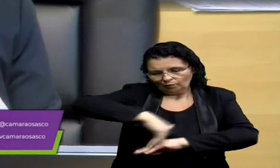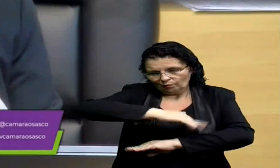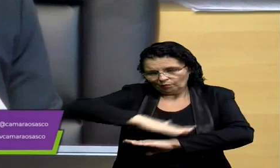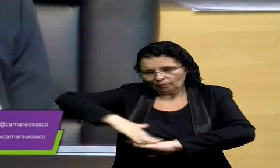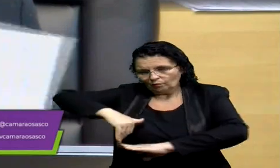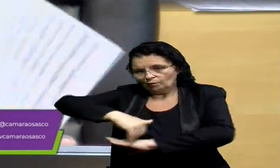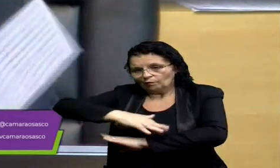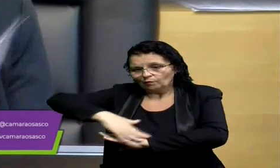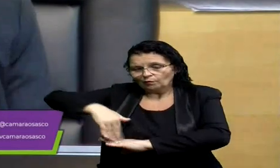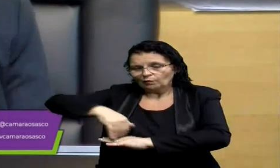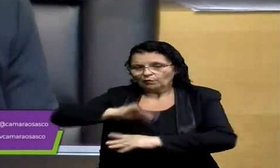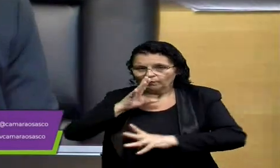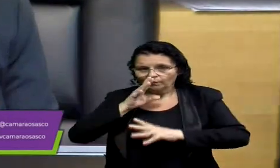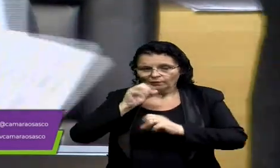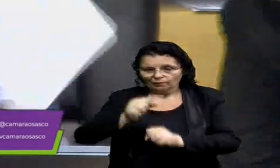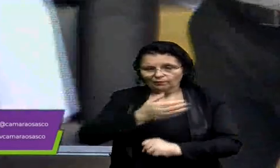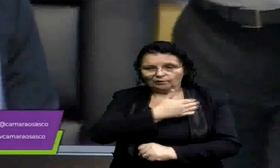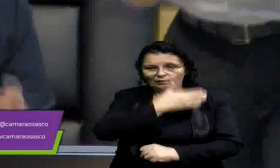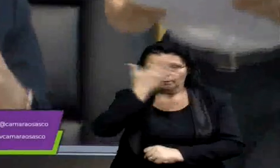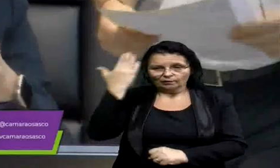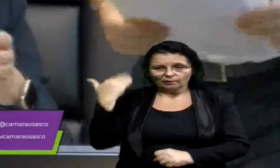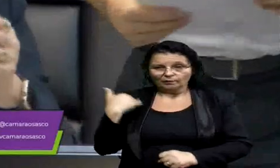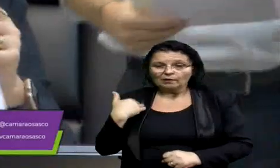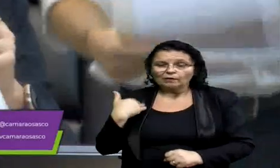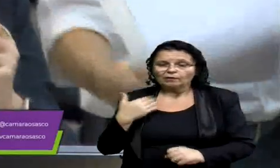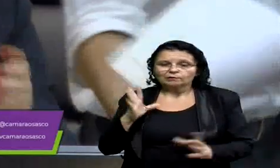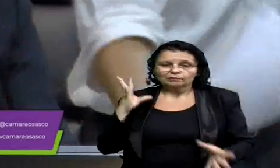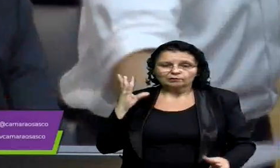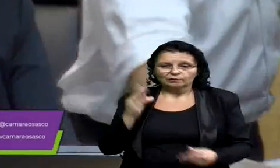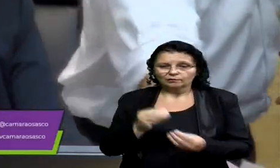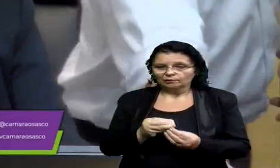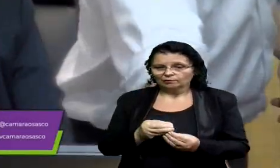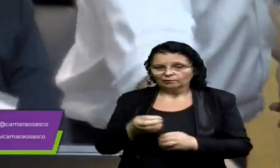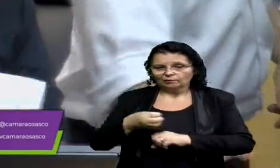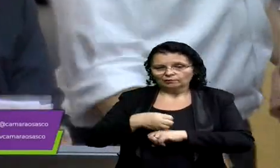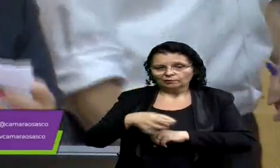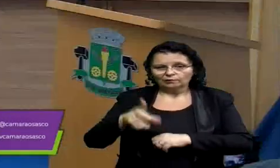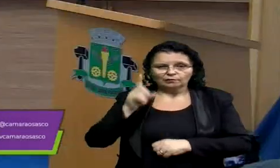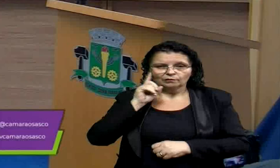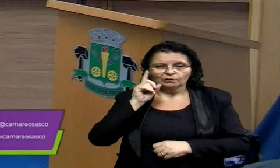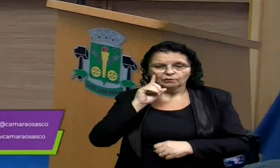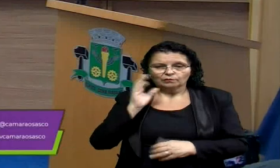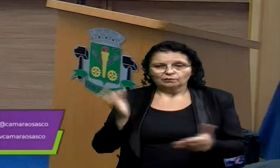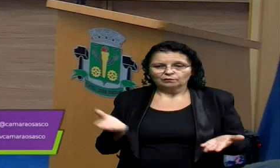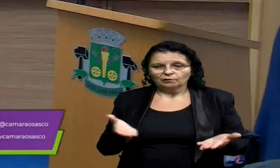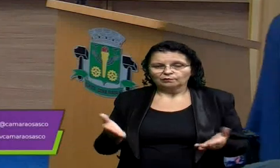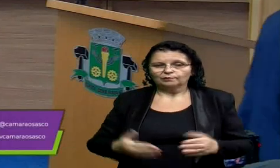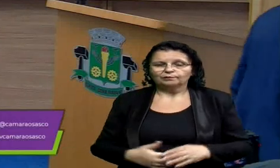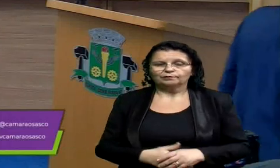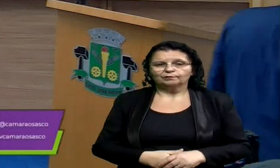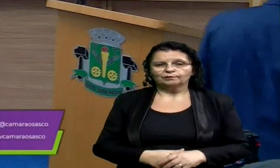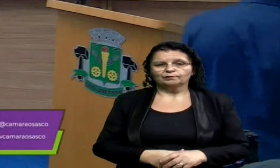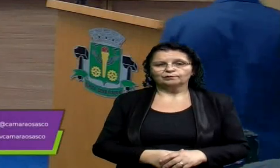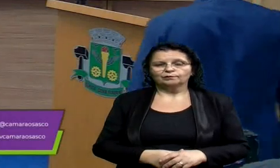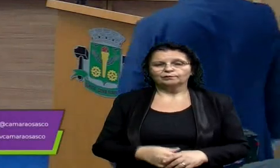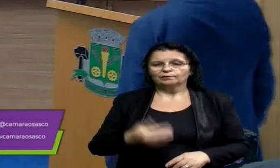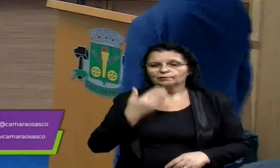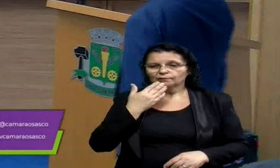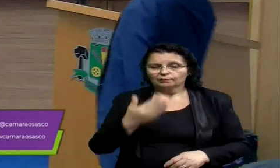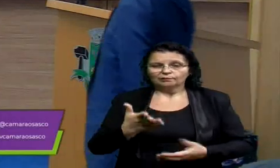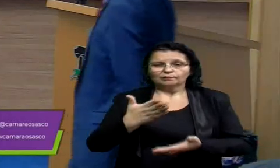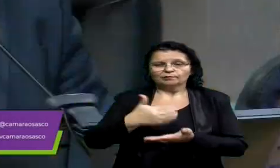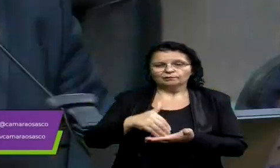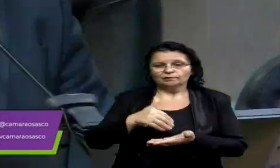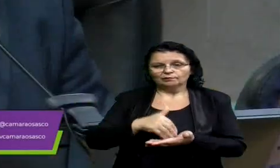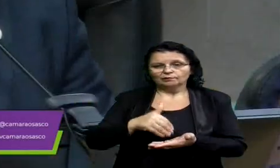ganimedes José no bairro do Santa Maria senhor presidente são estas as indicações do dia de hoje Solicito a senhora